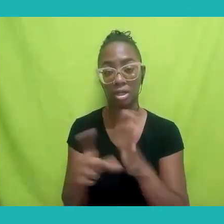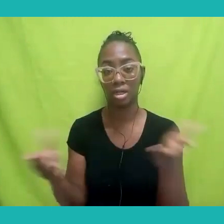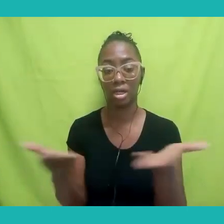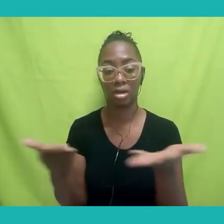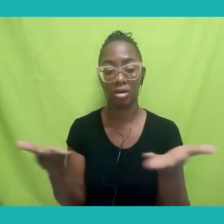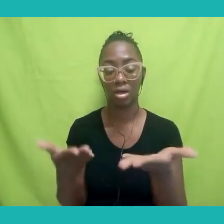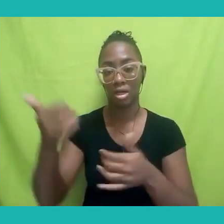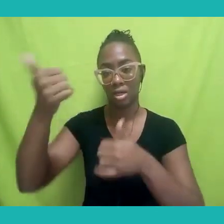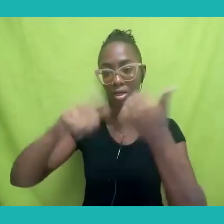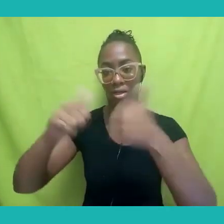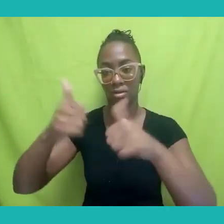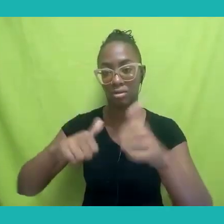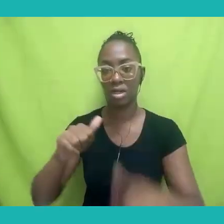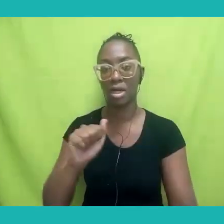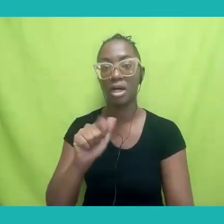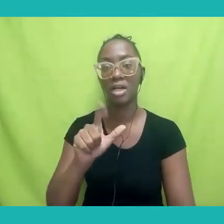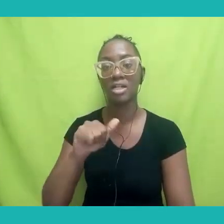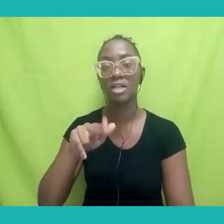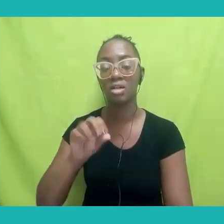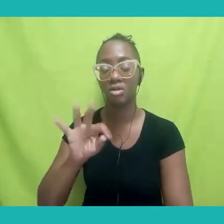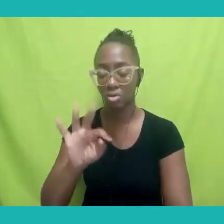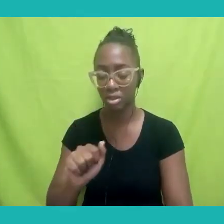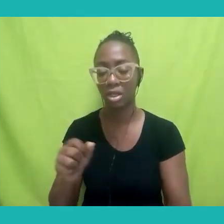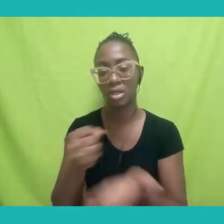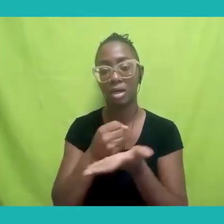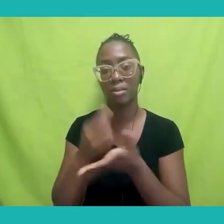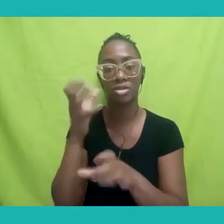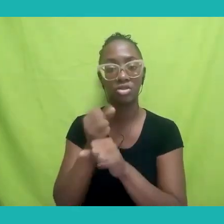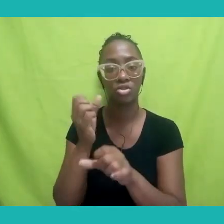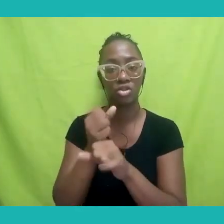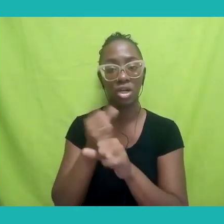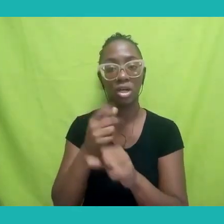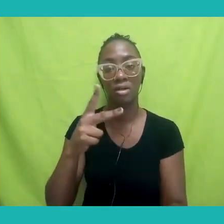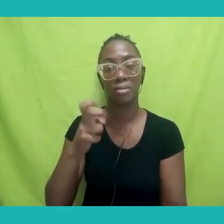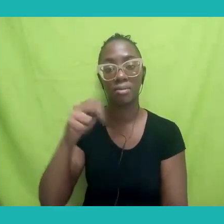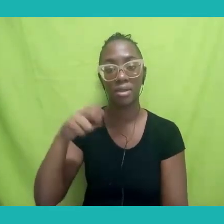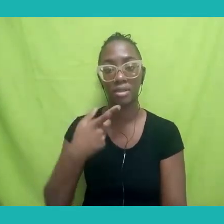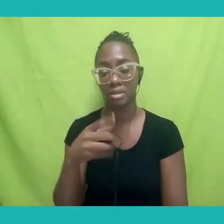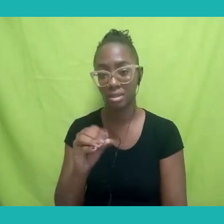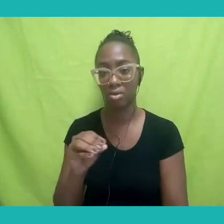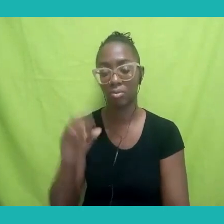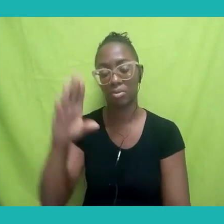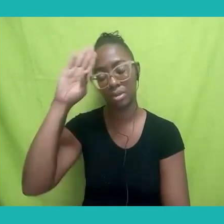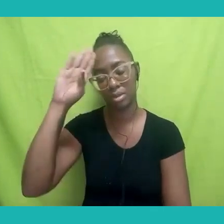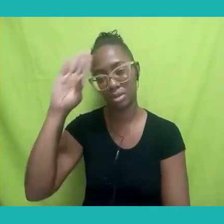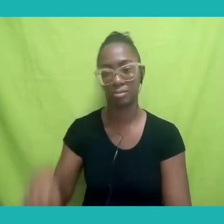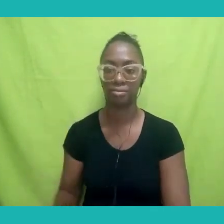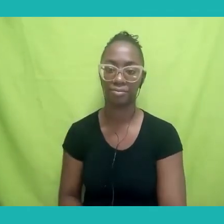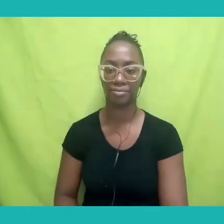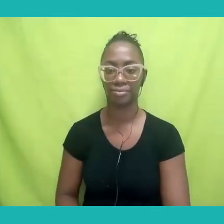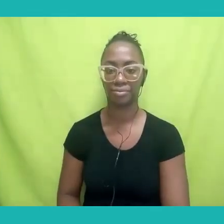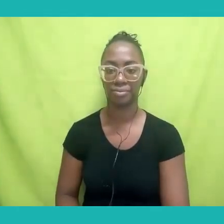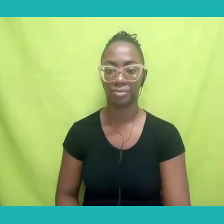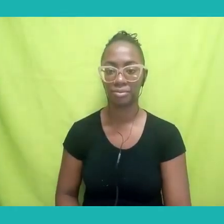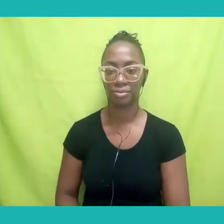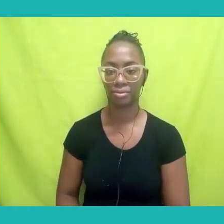examinar as alíquotas e base de cálculo para a pensão militar. Nosso próximo slide,